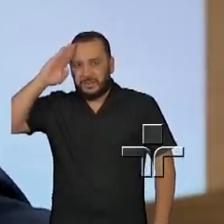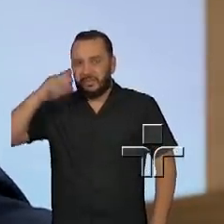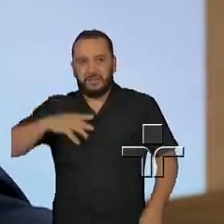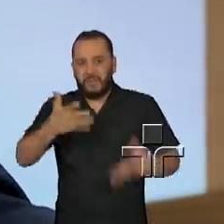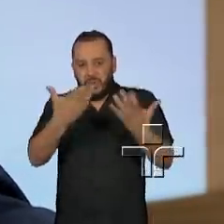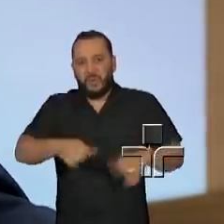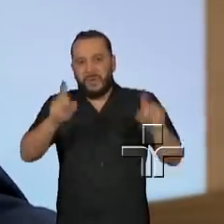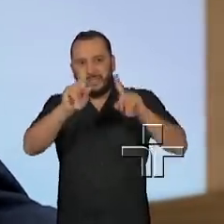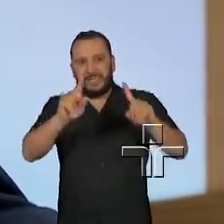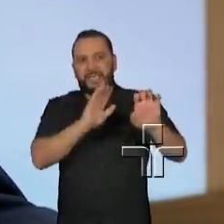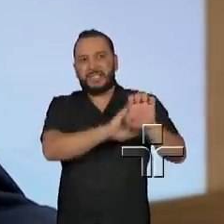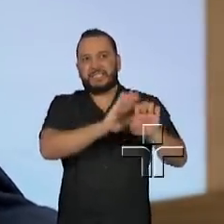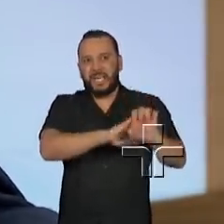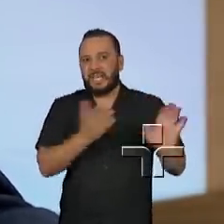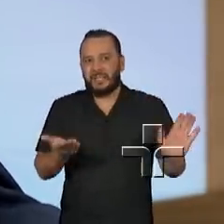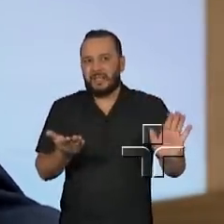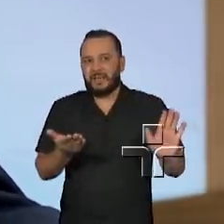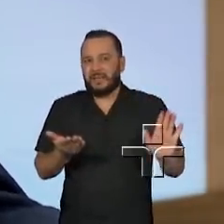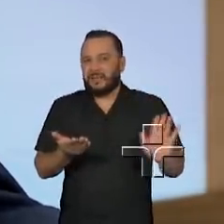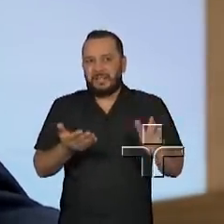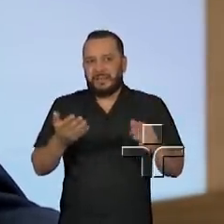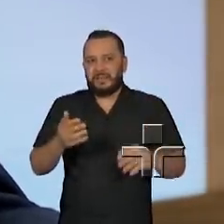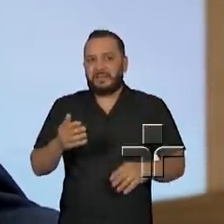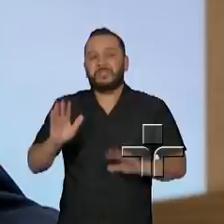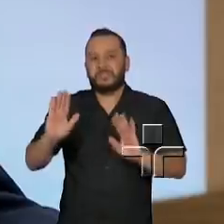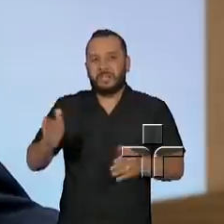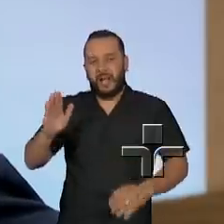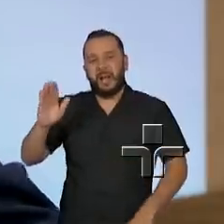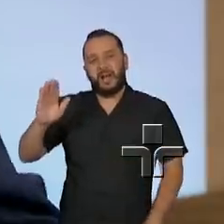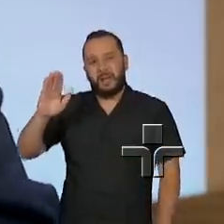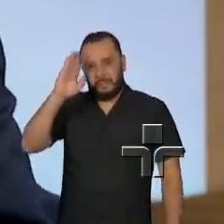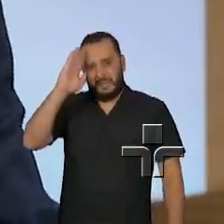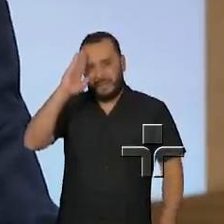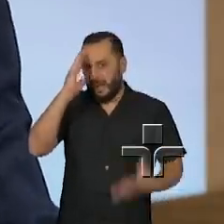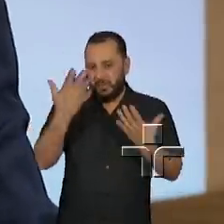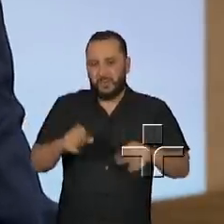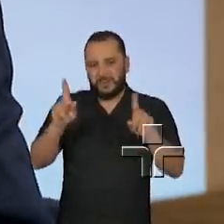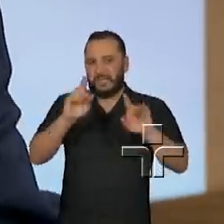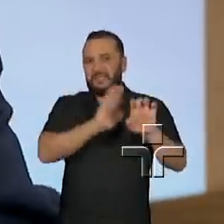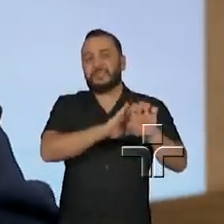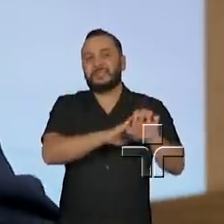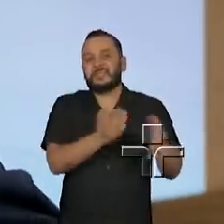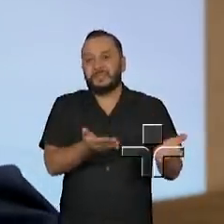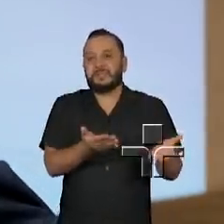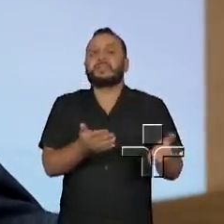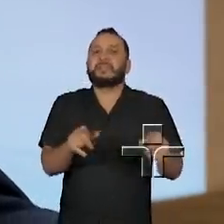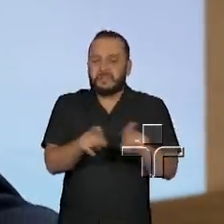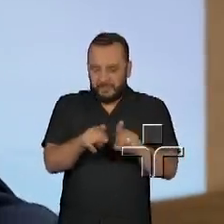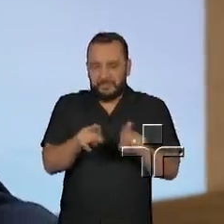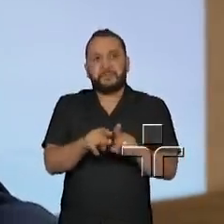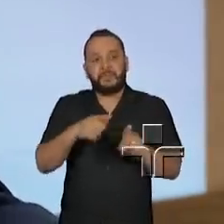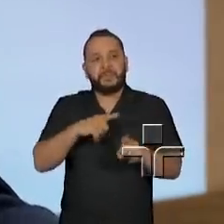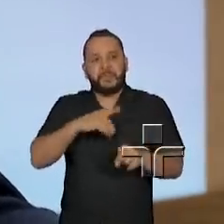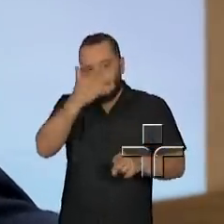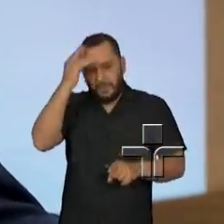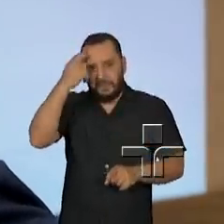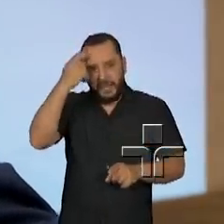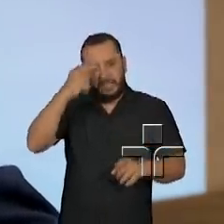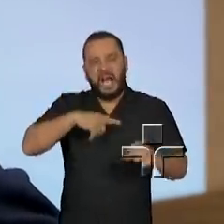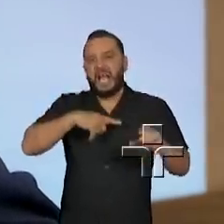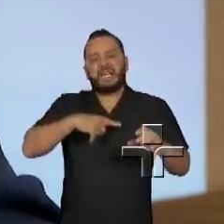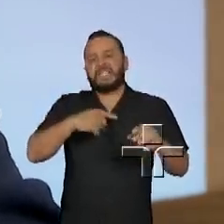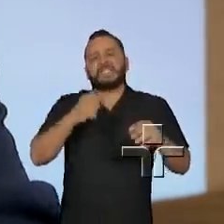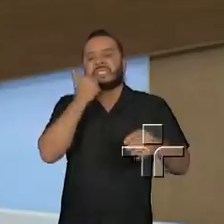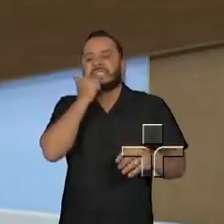precisa acabar. O país precisa de todo mundo junto. E as pessoas que acham que não precisa de ciência e educação precisam de ajuda.